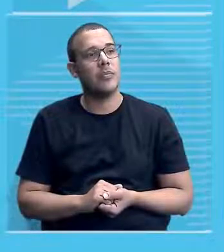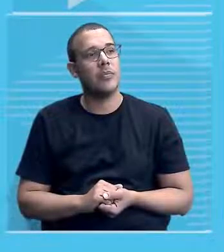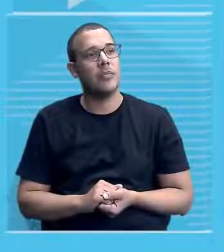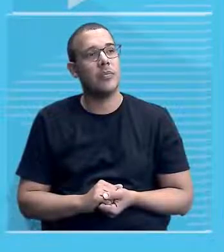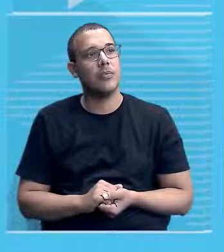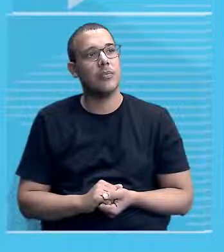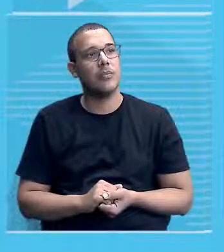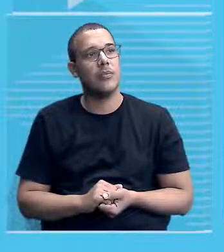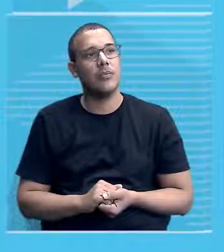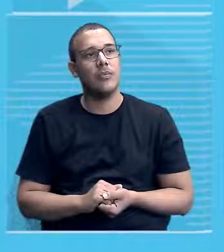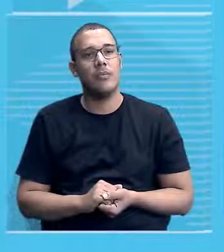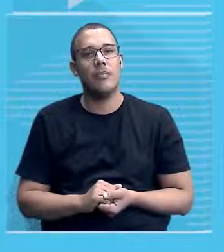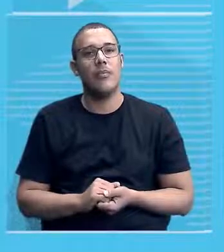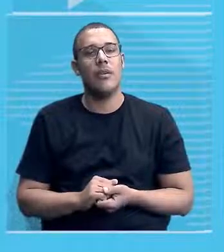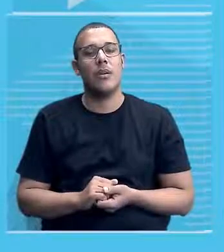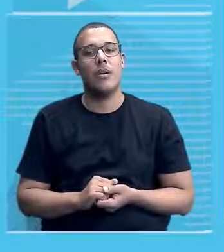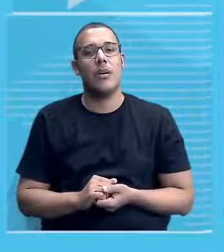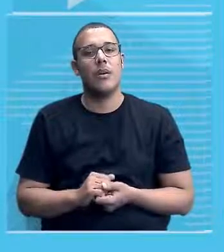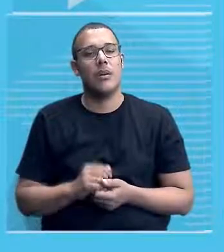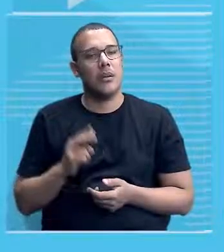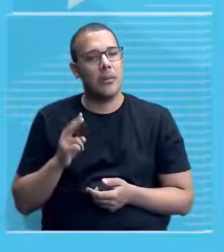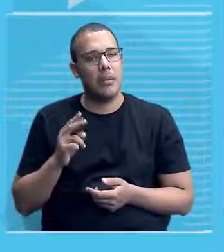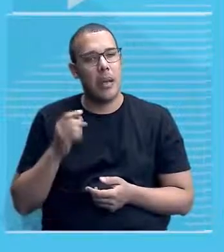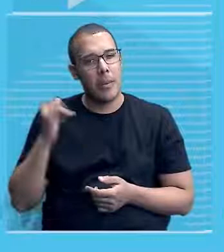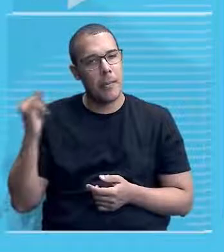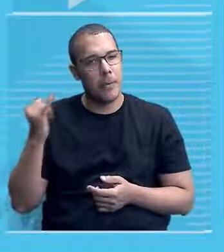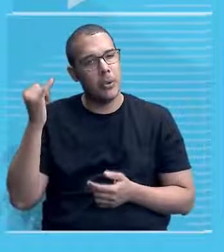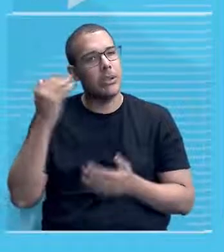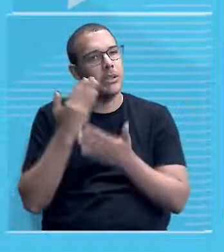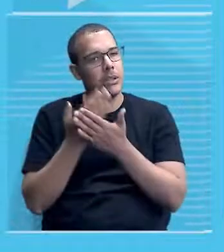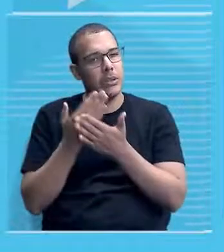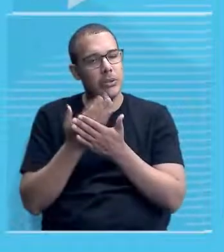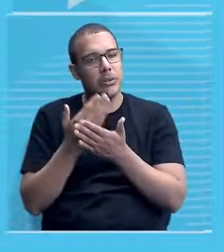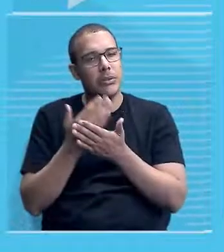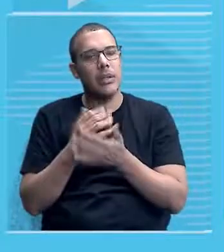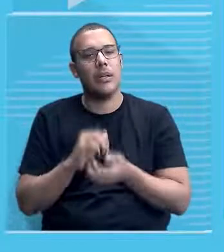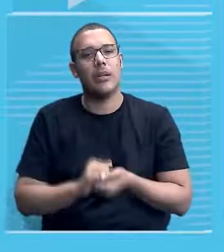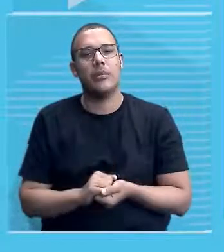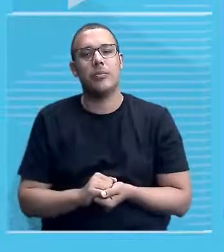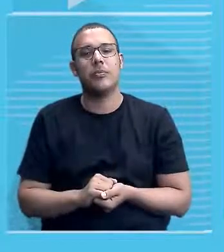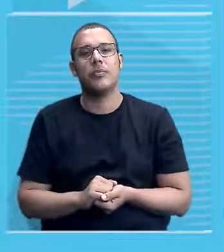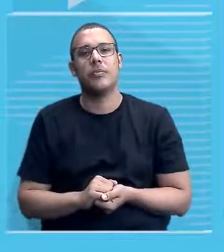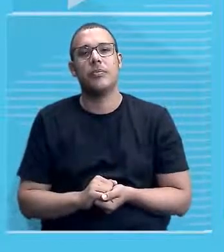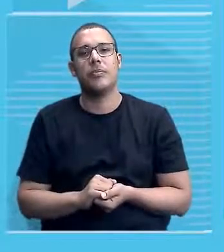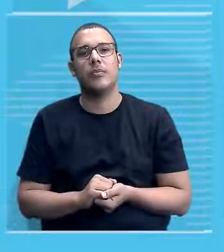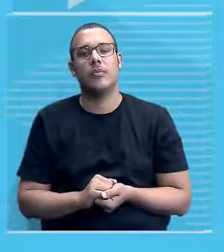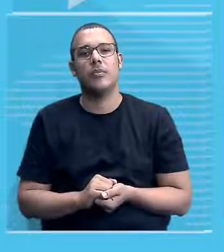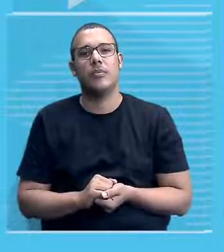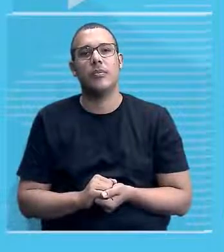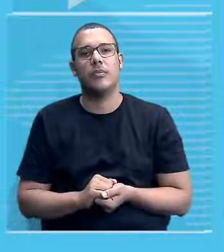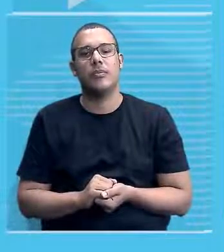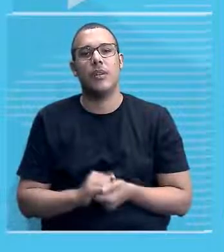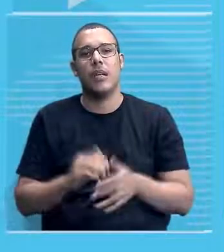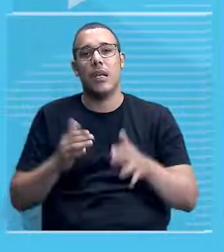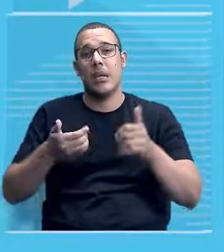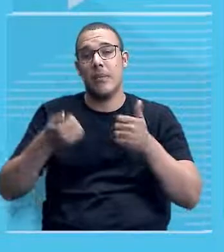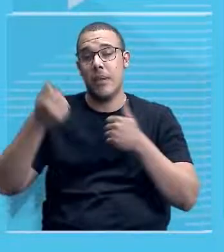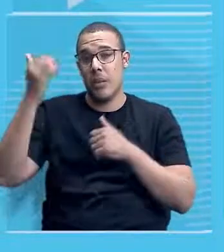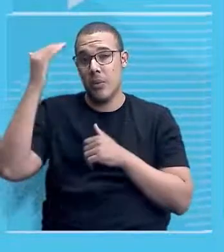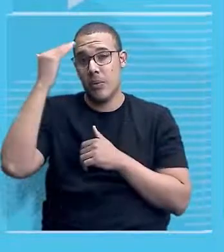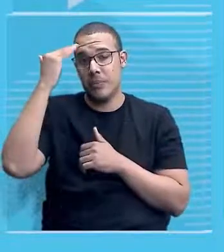é algo que sempre chama atenção é ir pelo relógio fica melhor para a gente